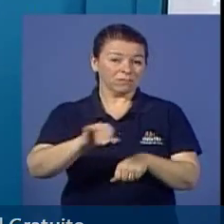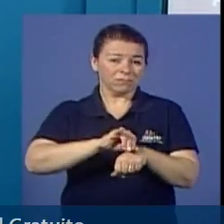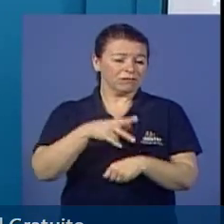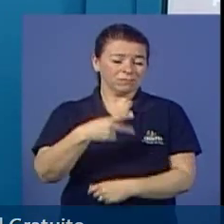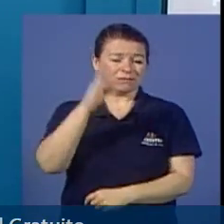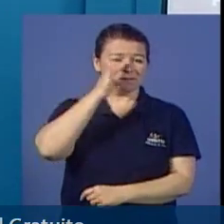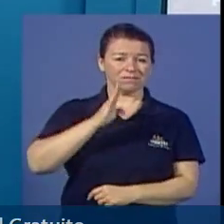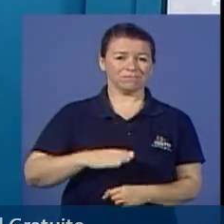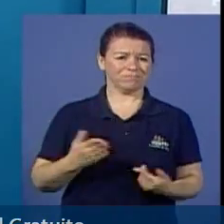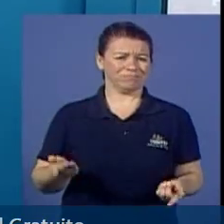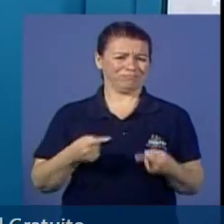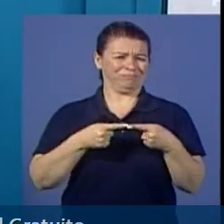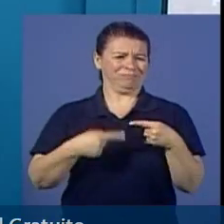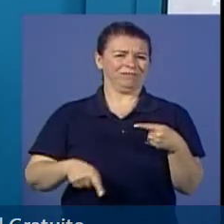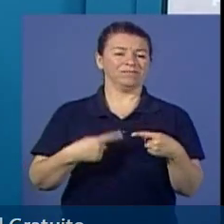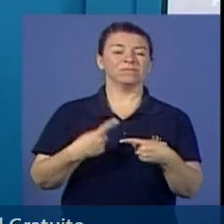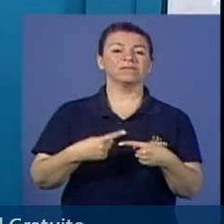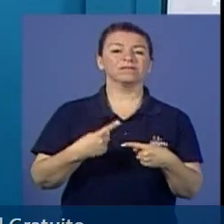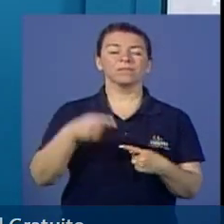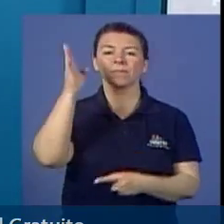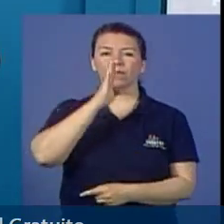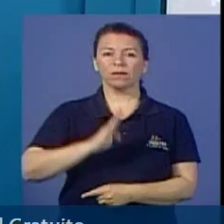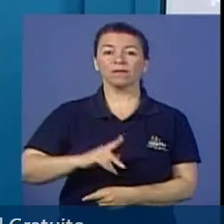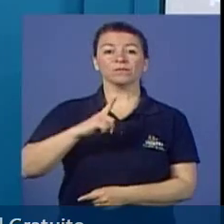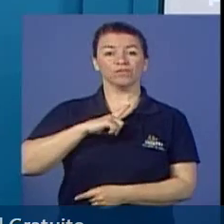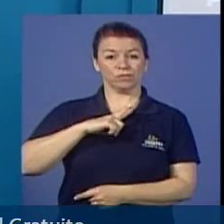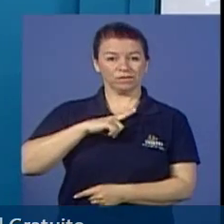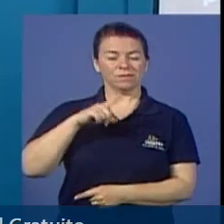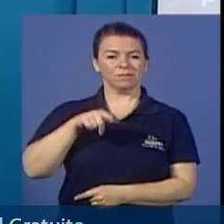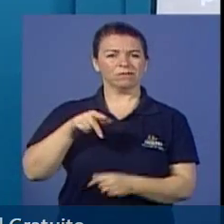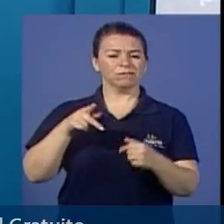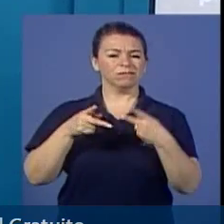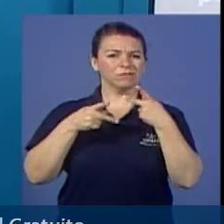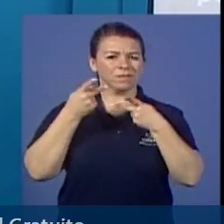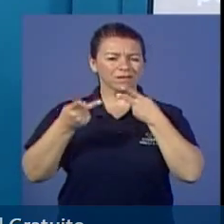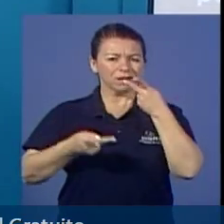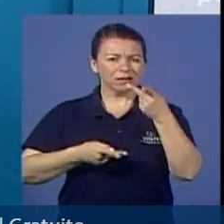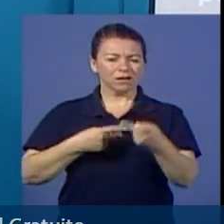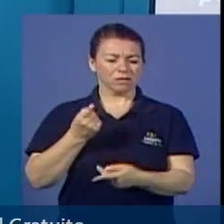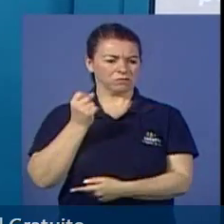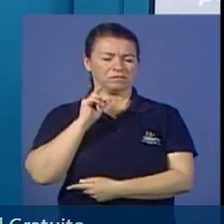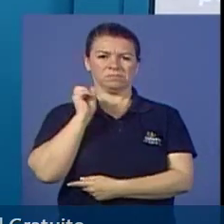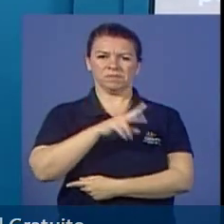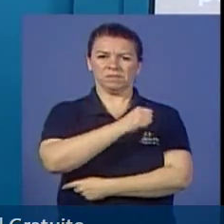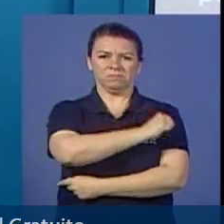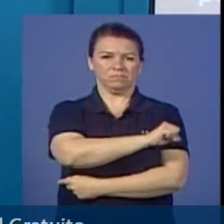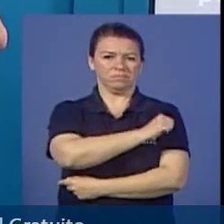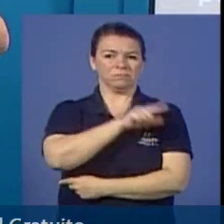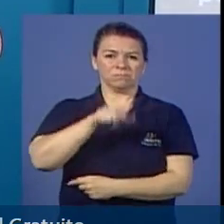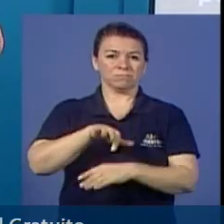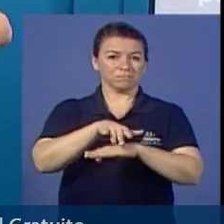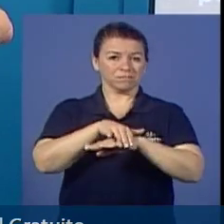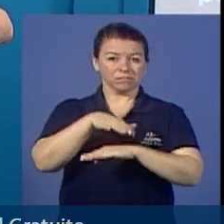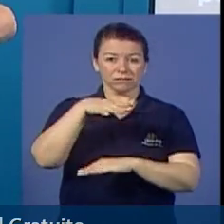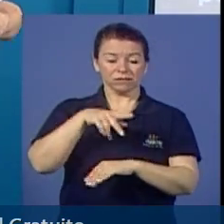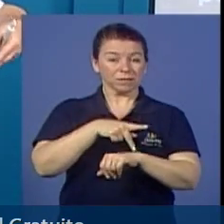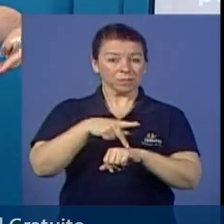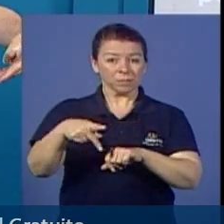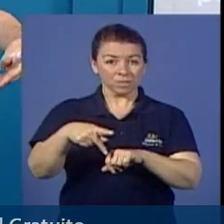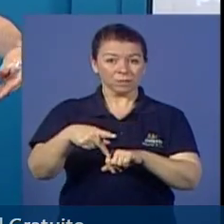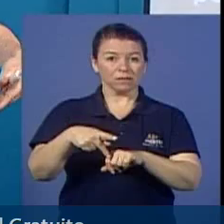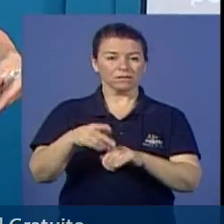era Buenos Aires. Mas por quê? Porque o Brasil tinha essa fama extremamente ruim. Inclusive, a partir disso, se construíram